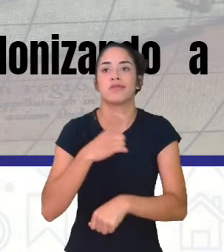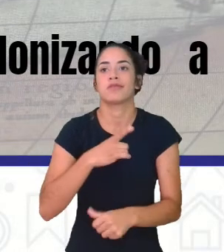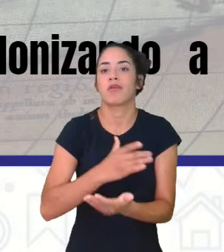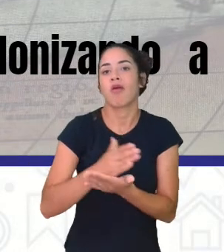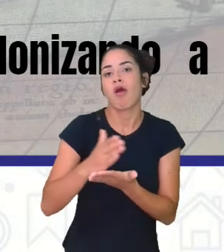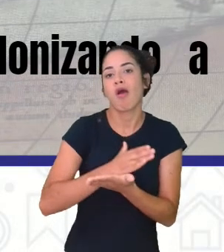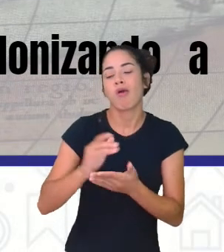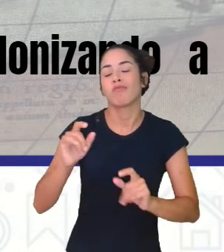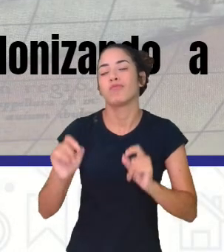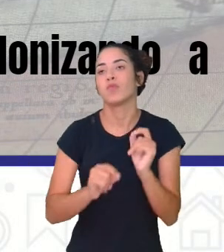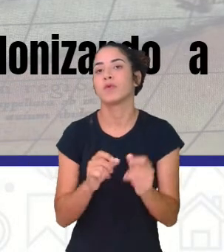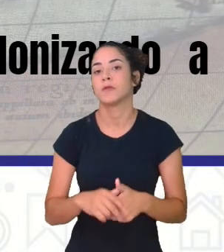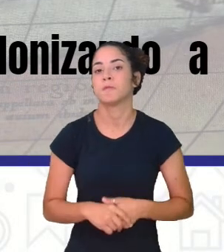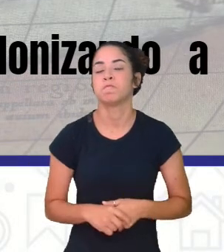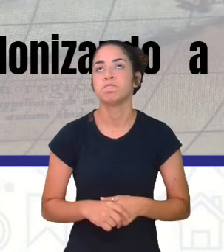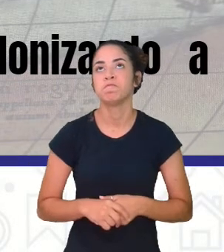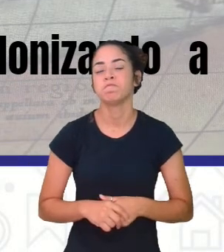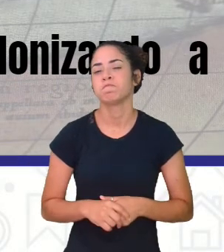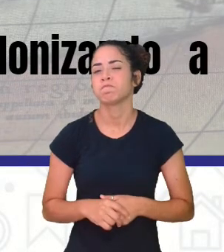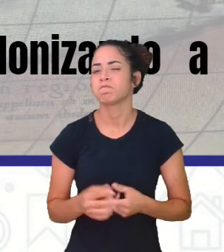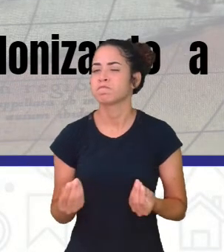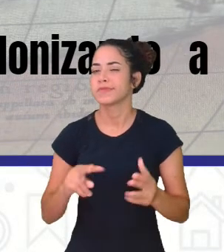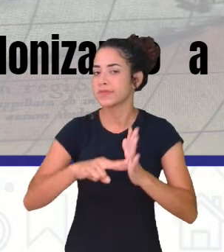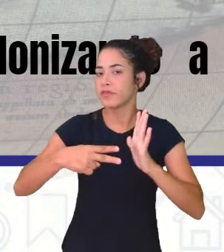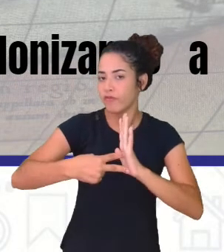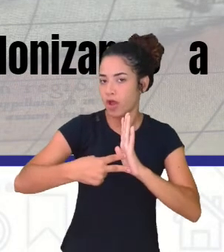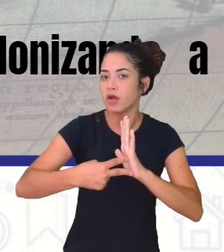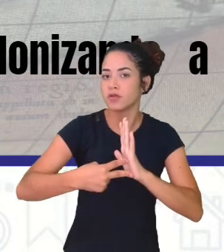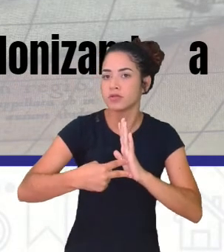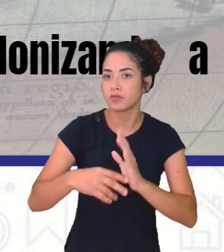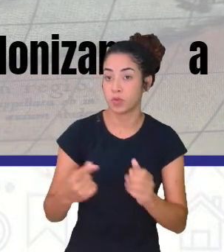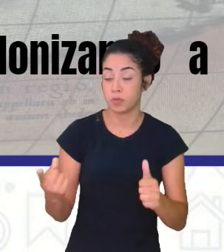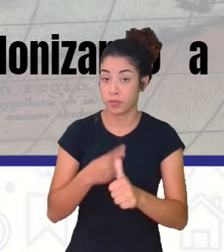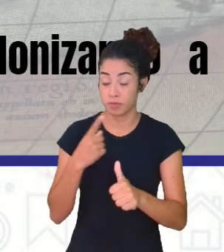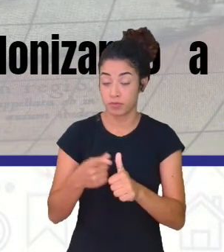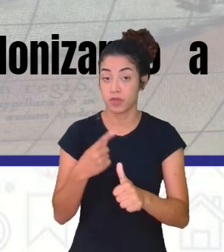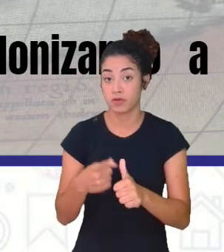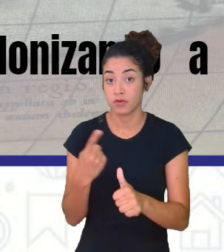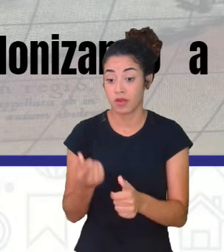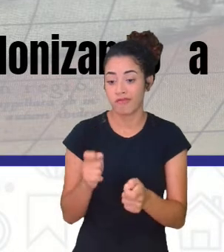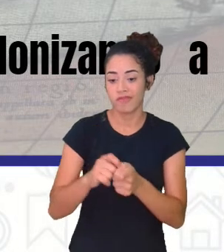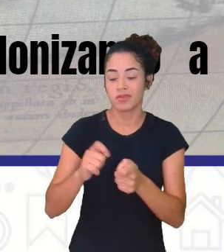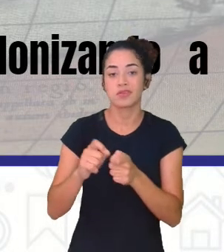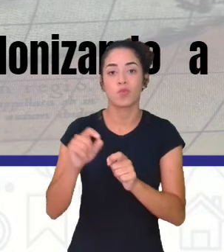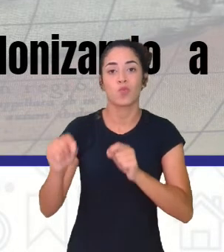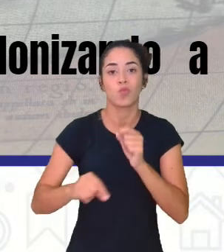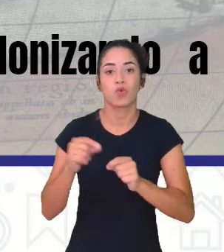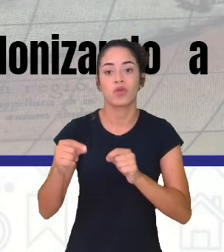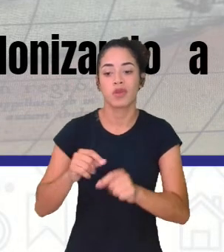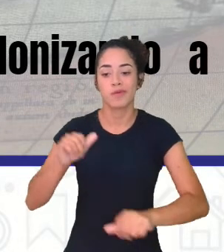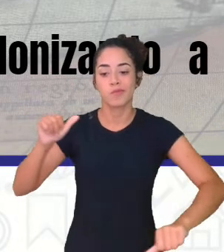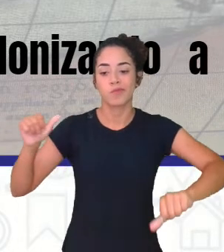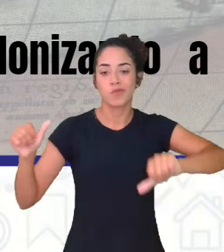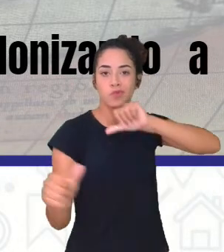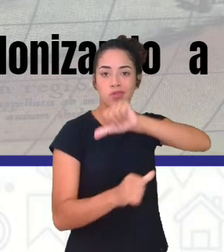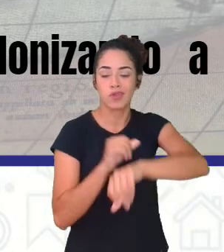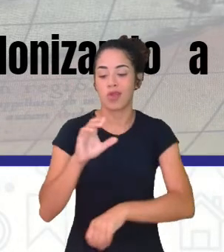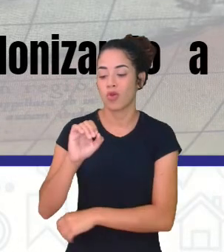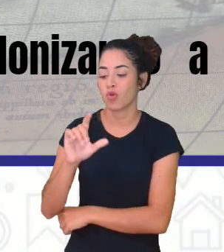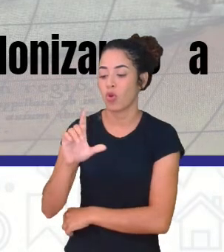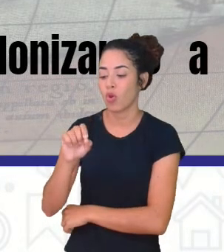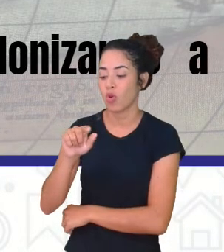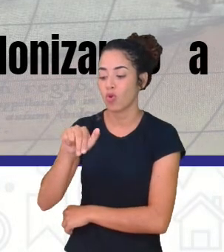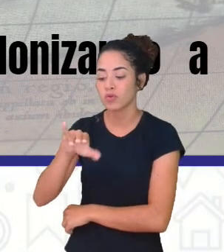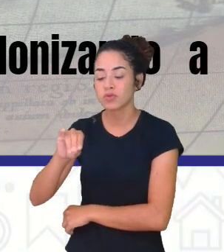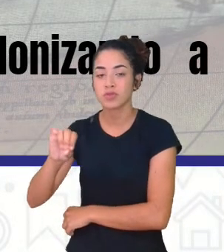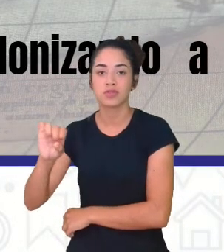alguns certo significados né o primeiro né fazer com que seja transformada em Colônia ou seja